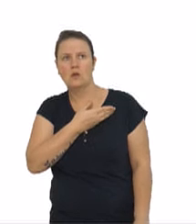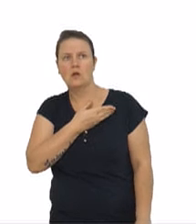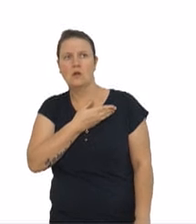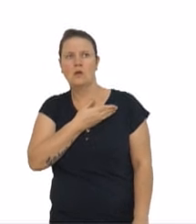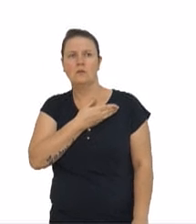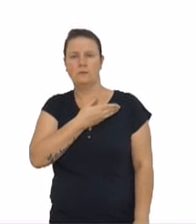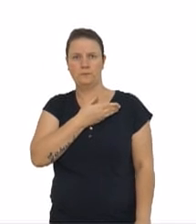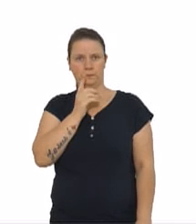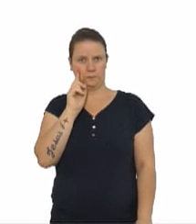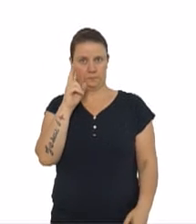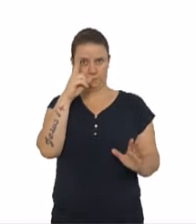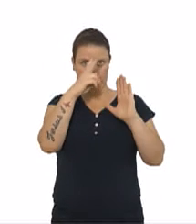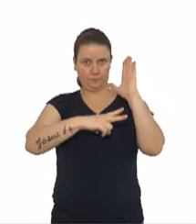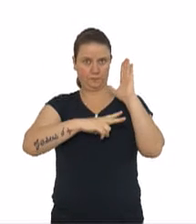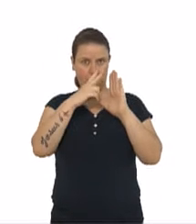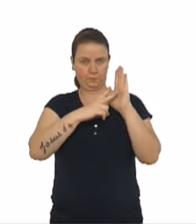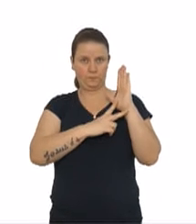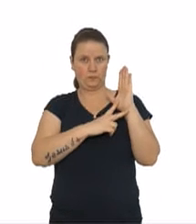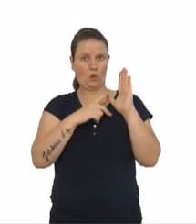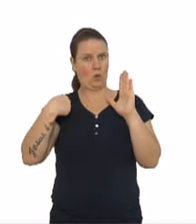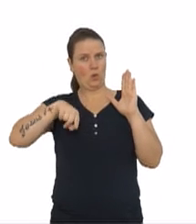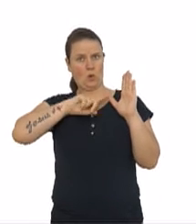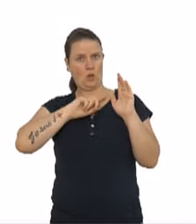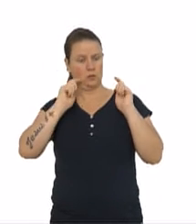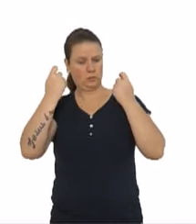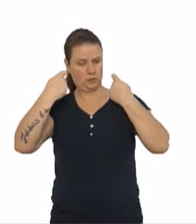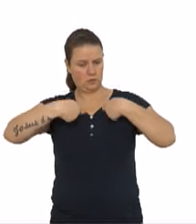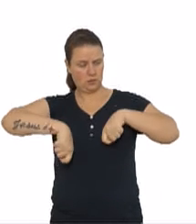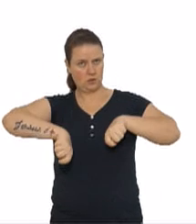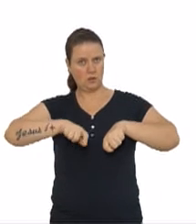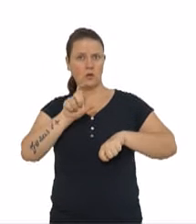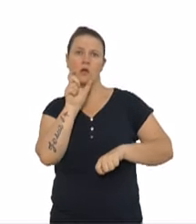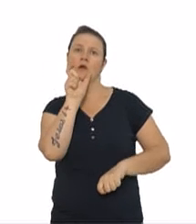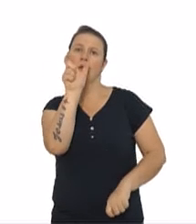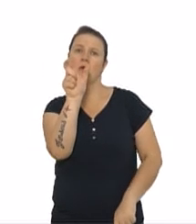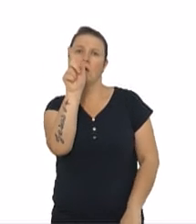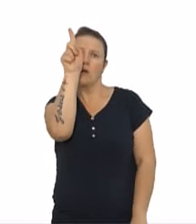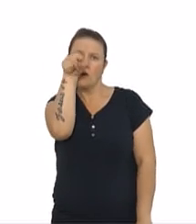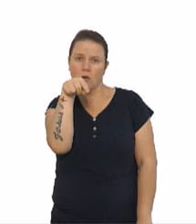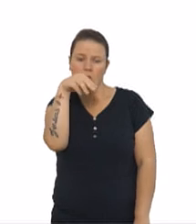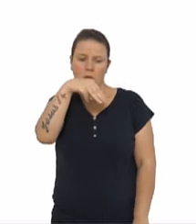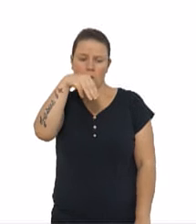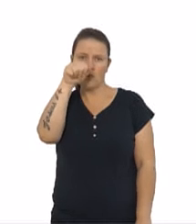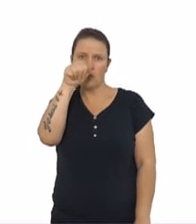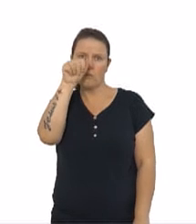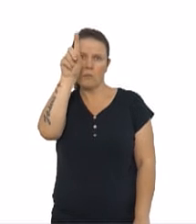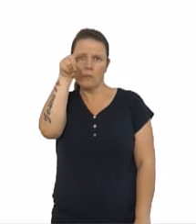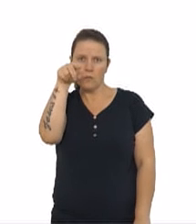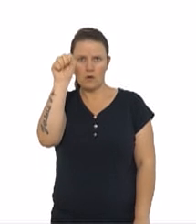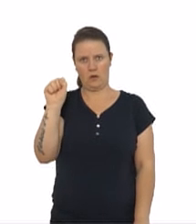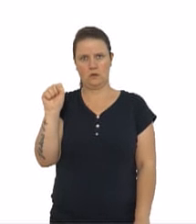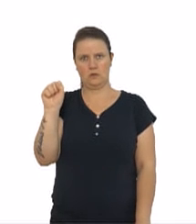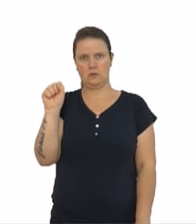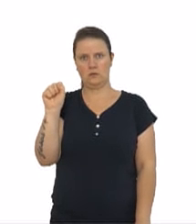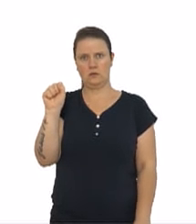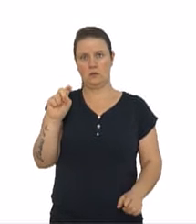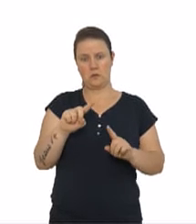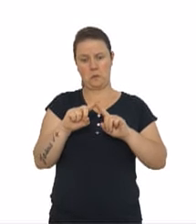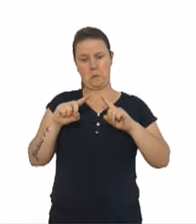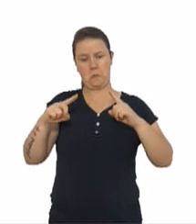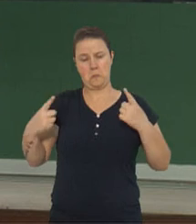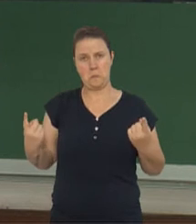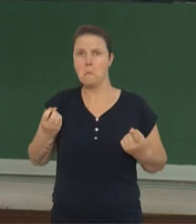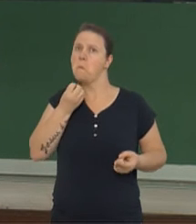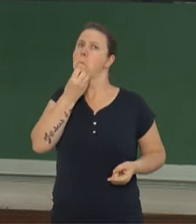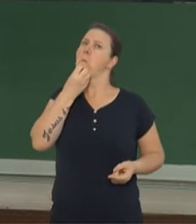debe tildar la palabra? ¿Nos debemos acentuar la palabra más cuando es usada en la frase más bien?